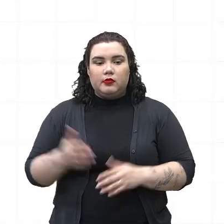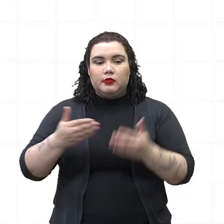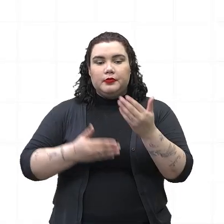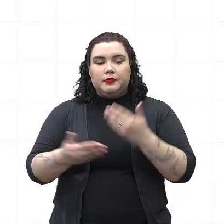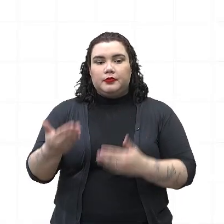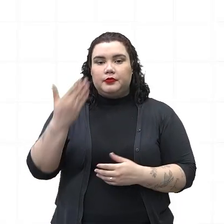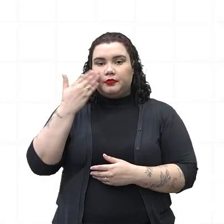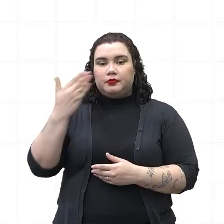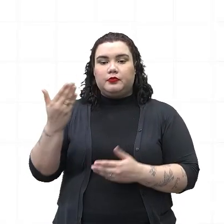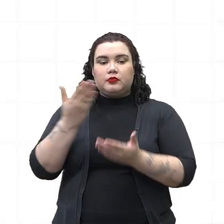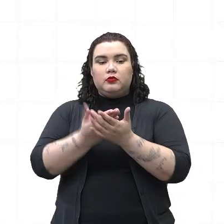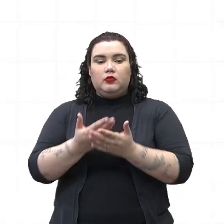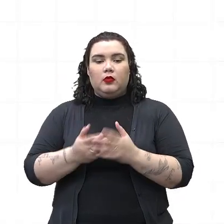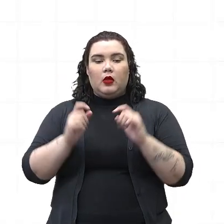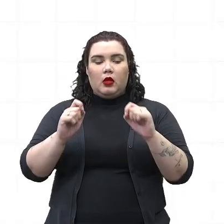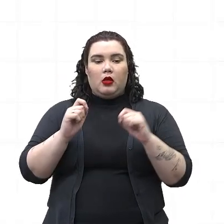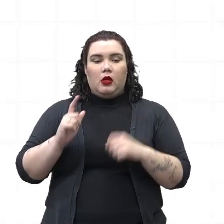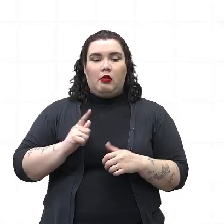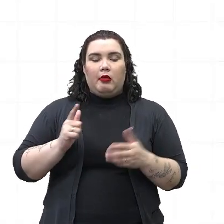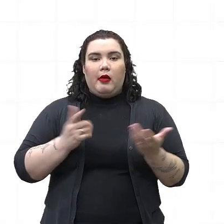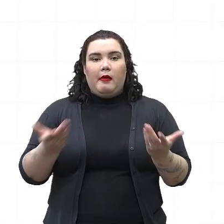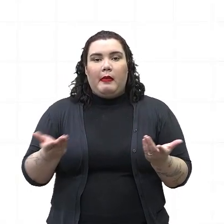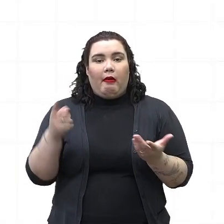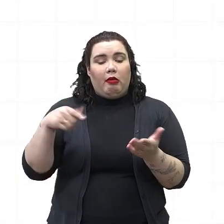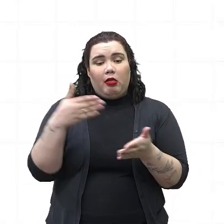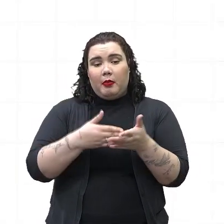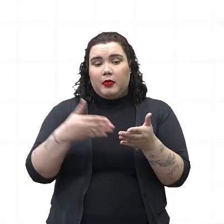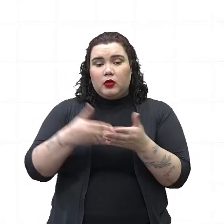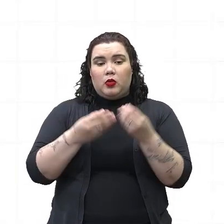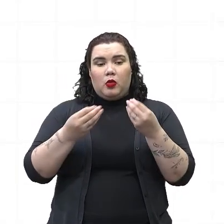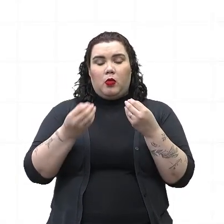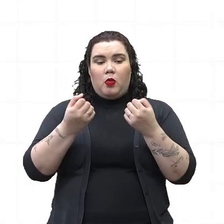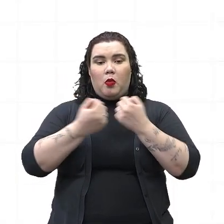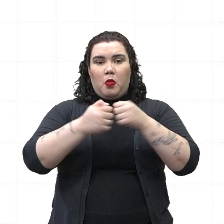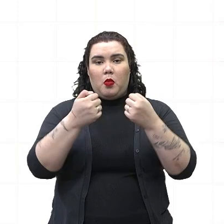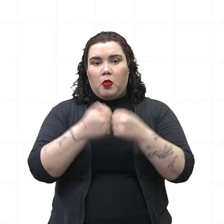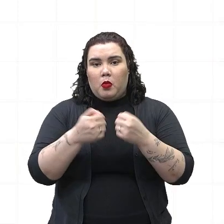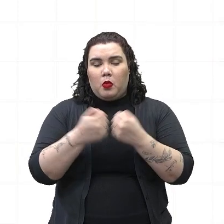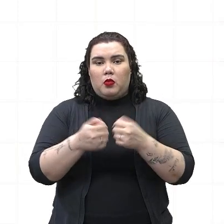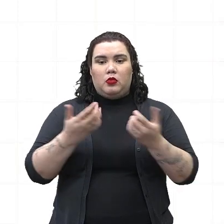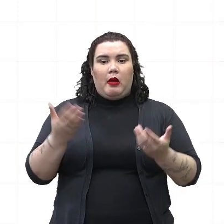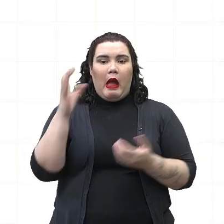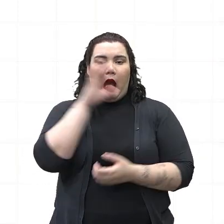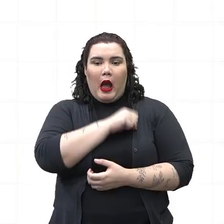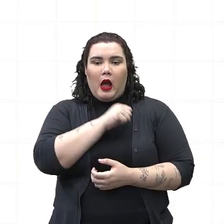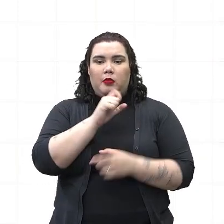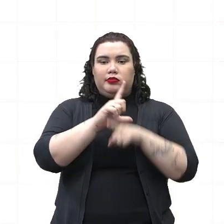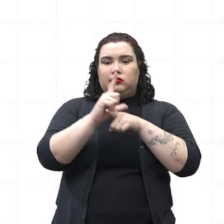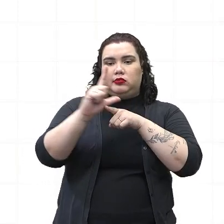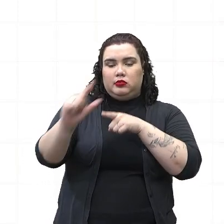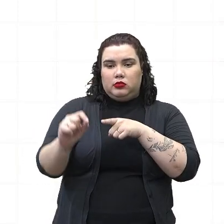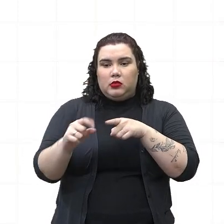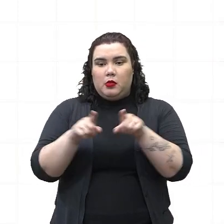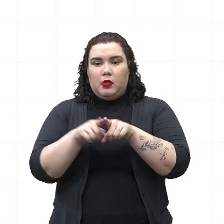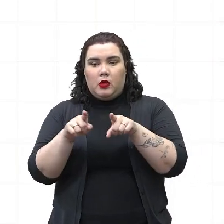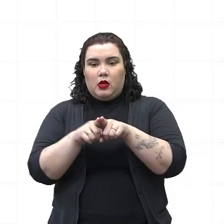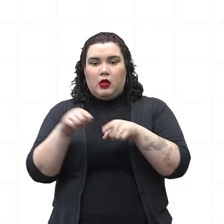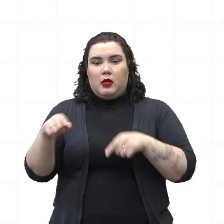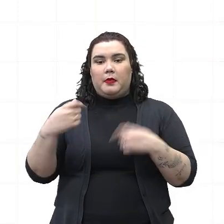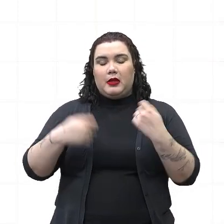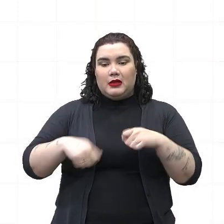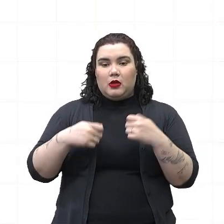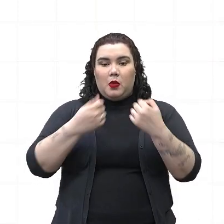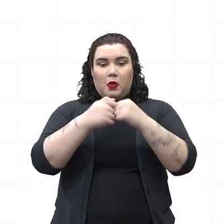sobre a mobilidade, que tem essa coisa de impedir que o transporte coletivo se desloque com maior rapidez, né? O transporte coletivo é que